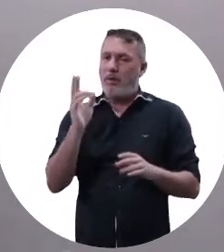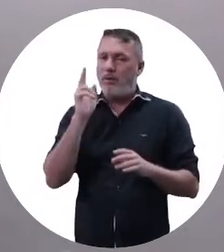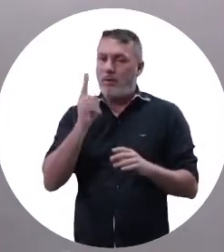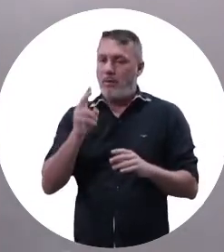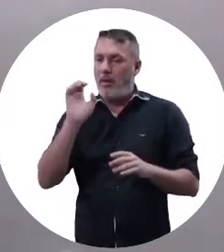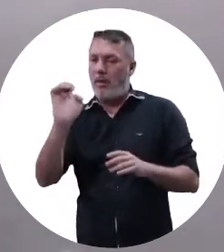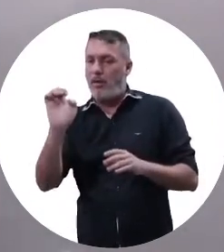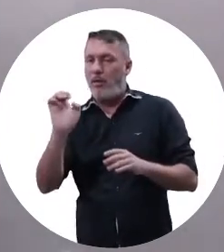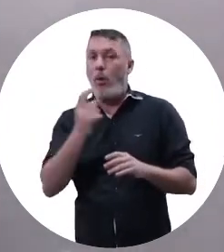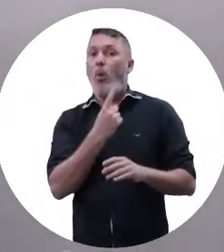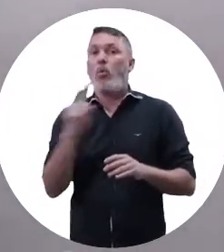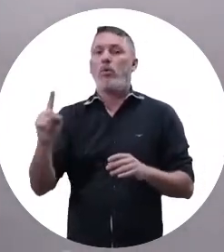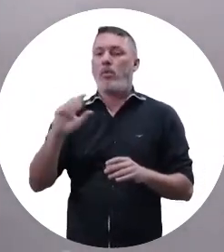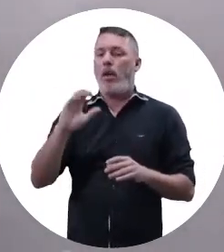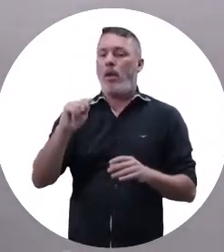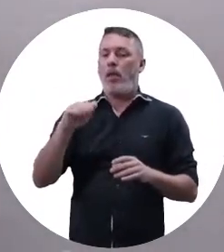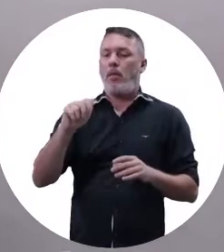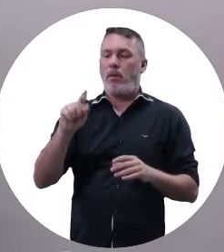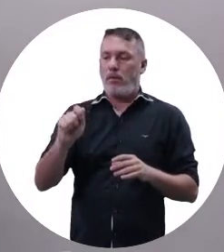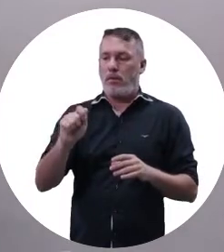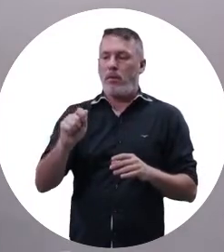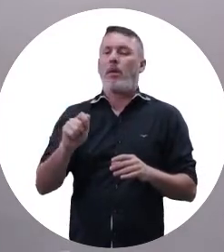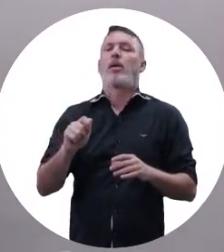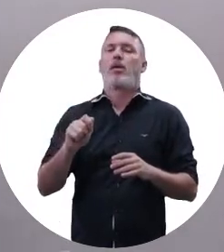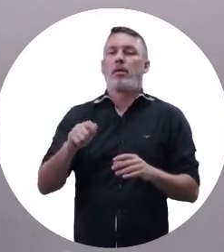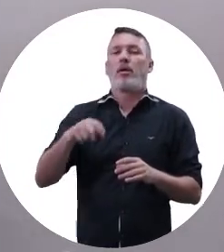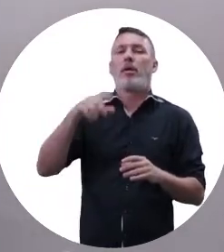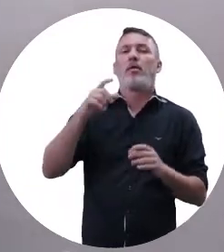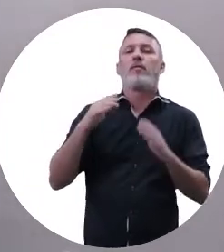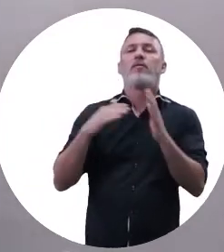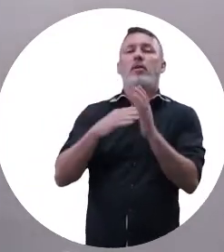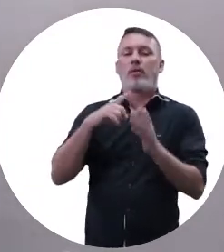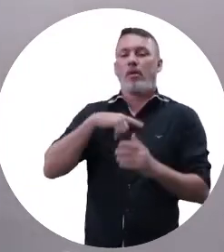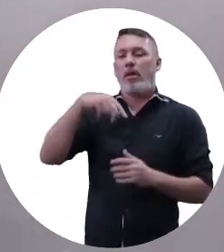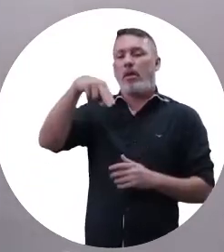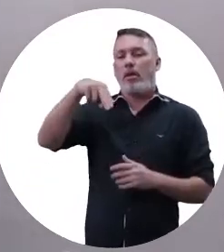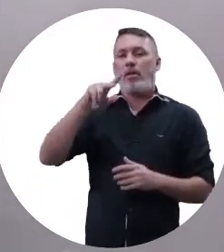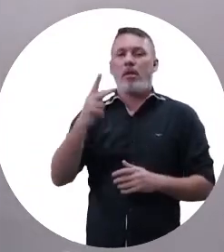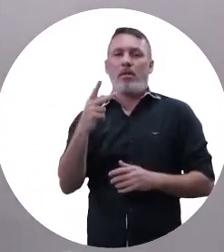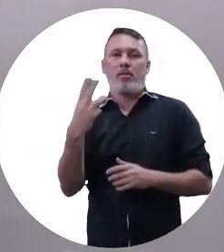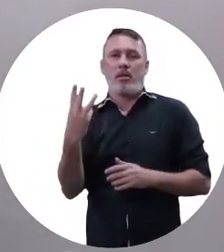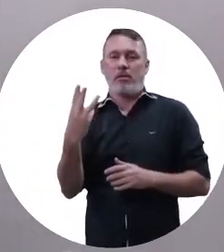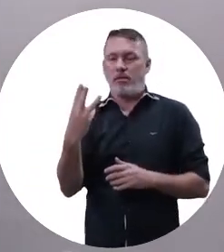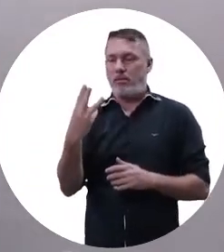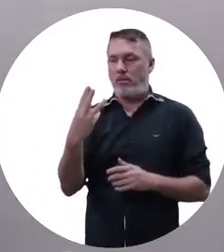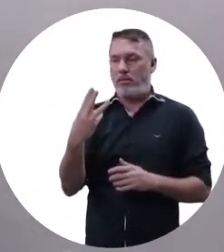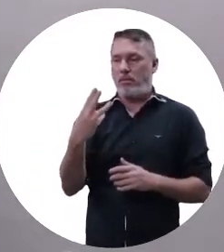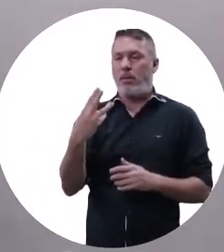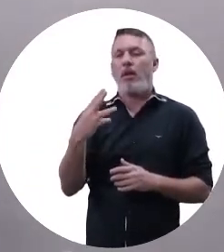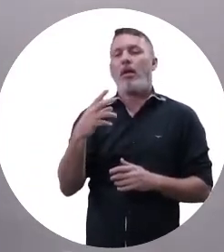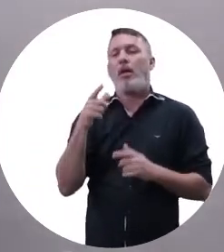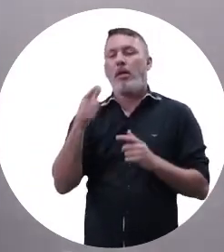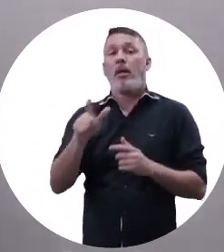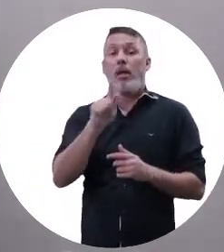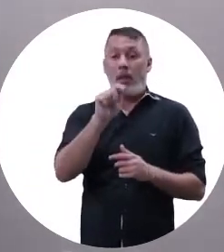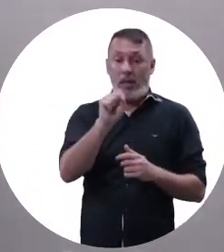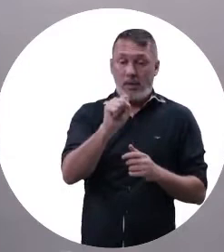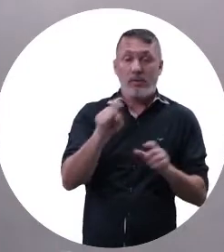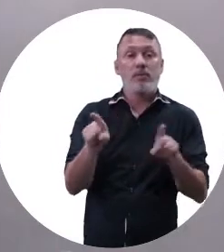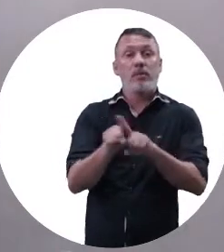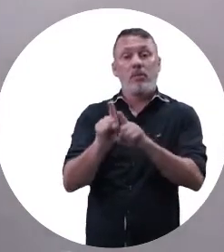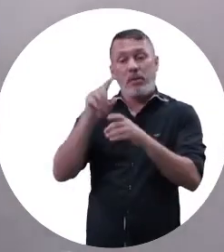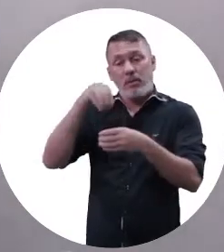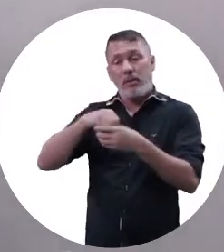8. 8 elétrons na sua última camada. Aqui eu tenho um NH3, gás carbônico e